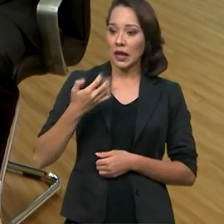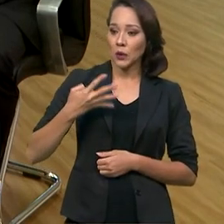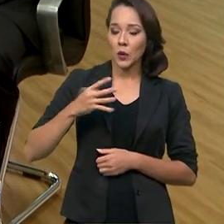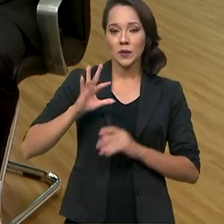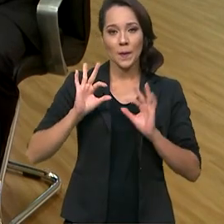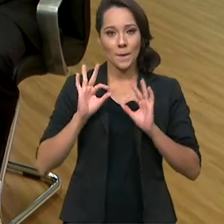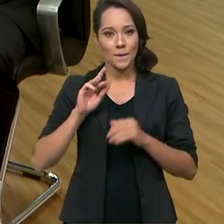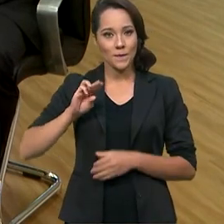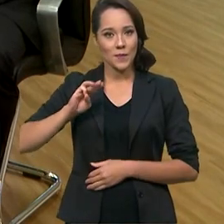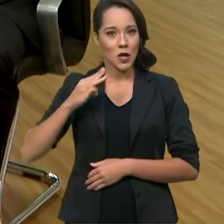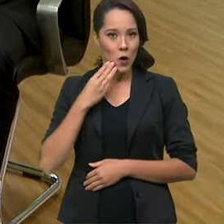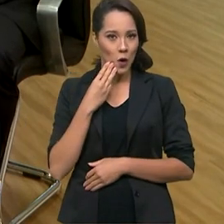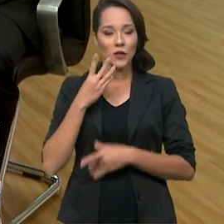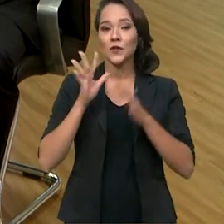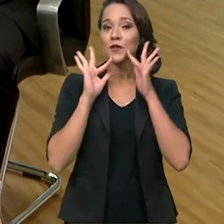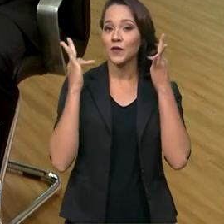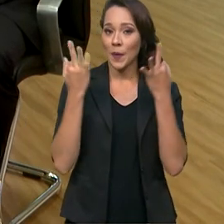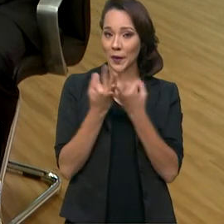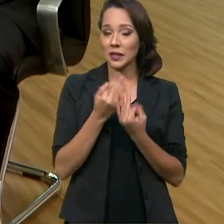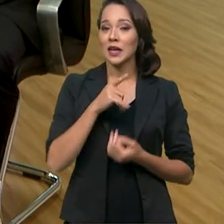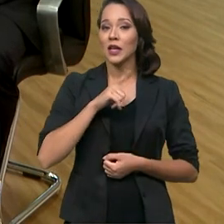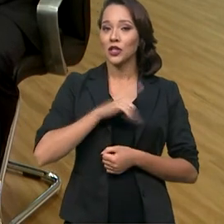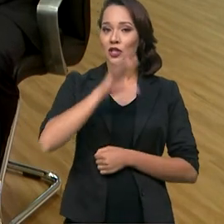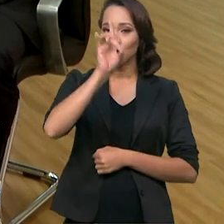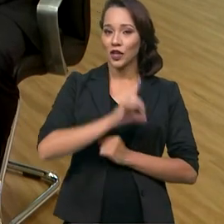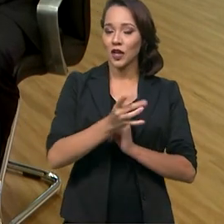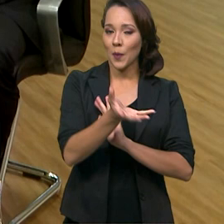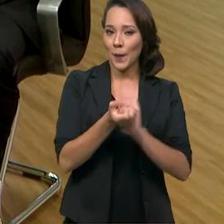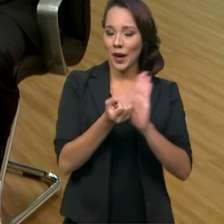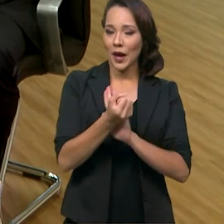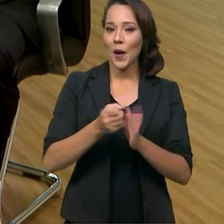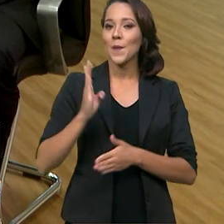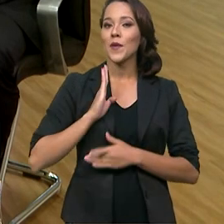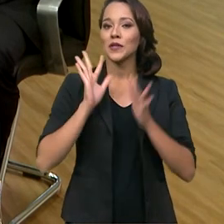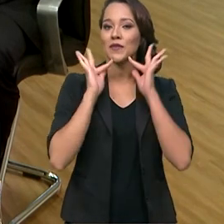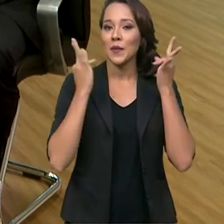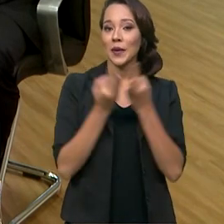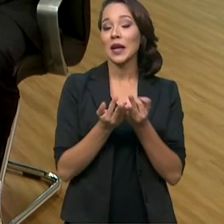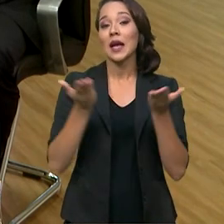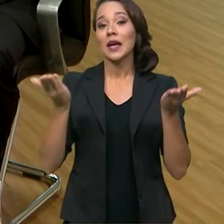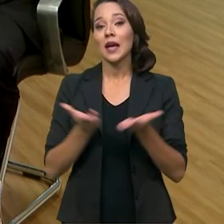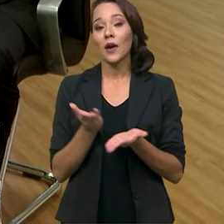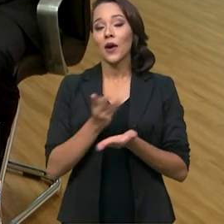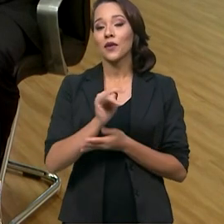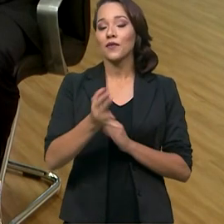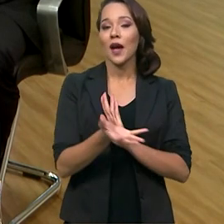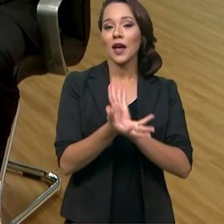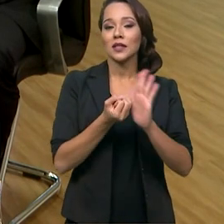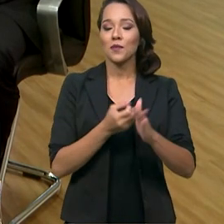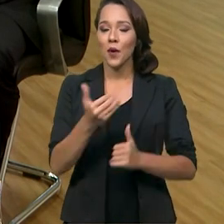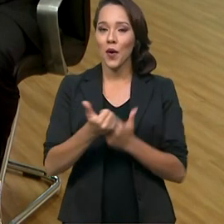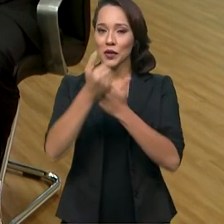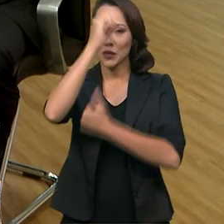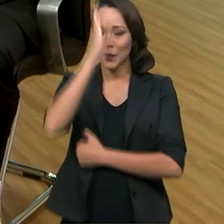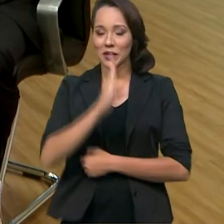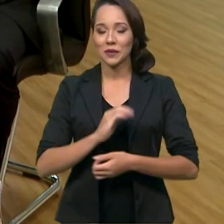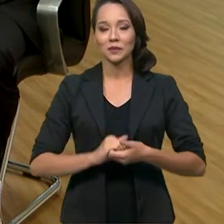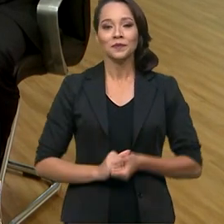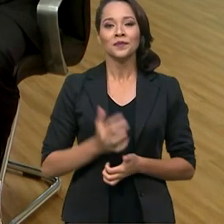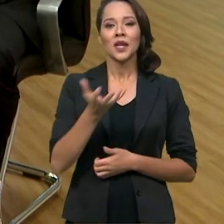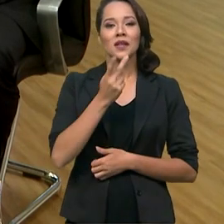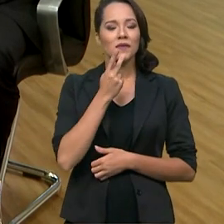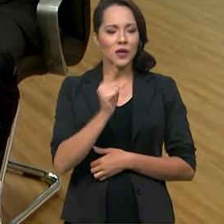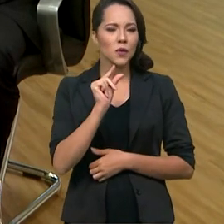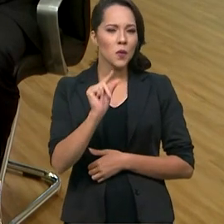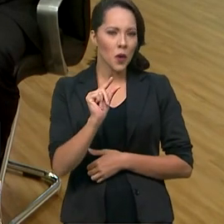São 14 milhões de famílias que recebiam o Bolsa Família e vão agora receber o Auxílio Brasil. Queria que o senhor